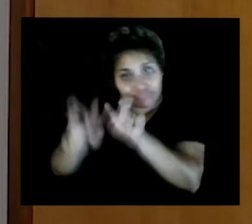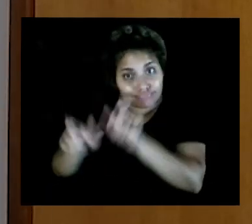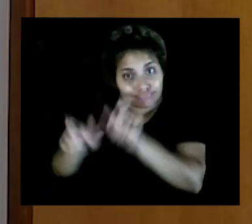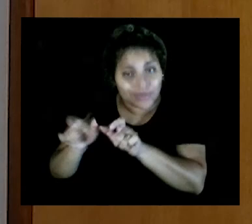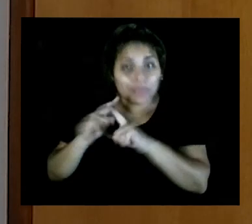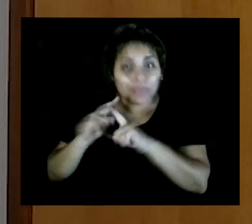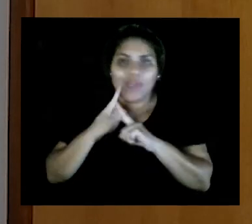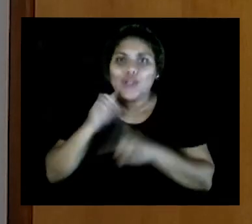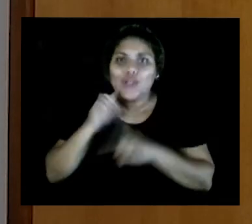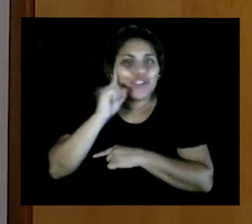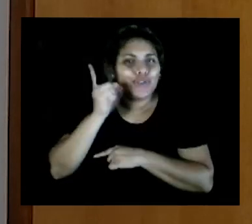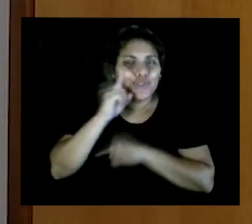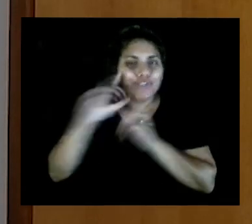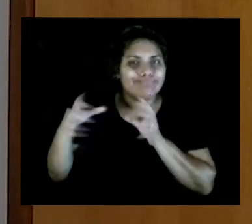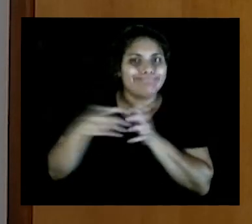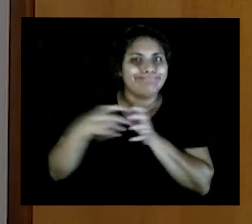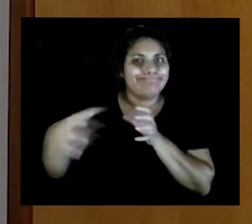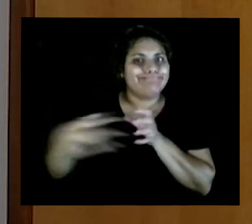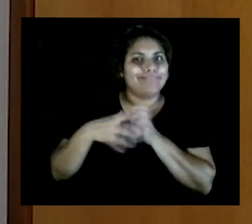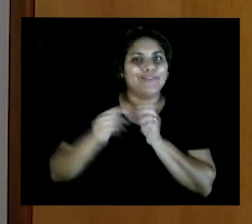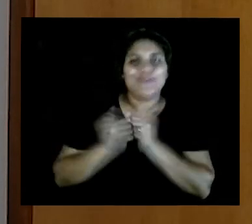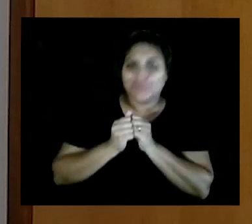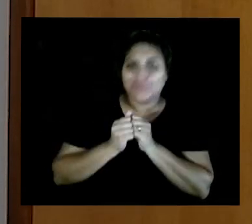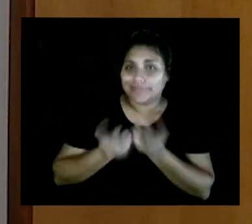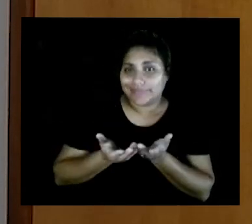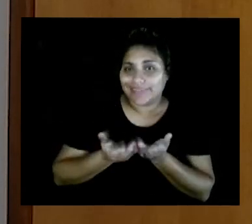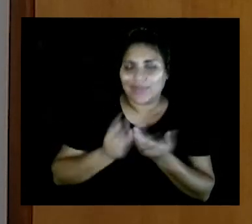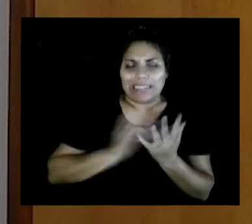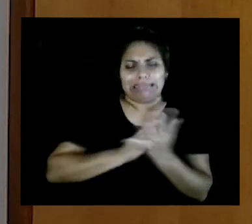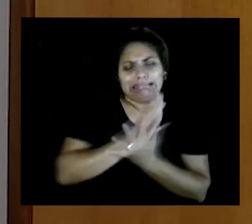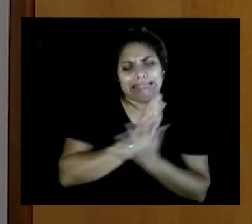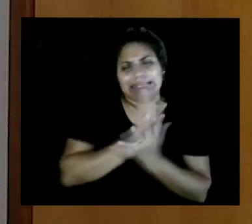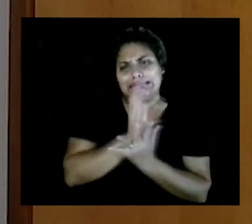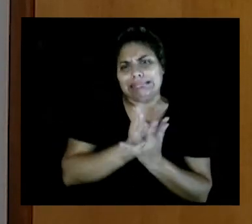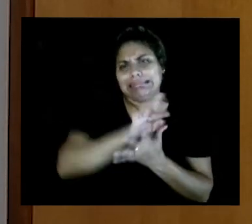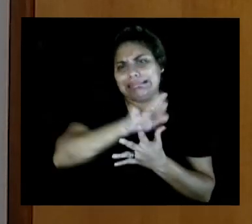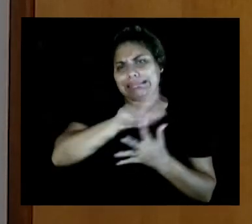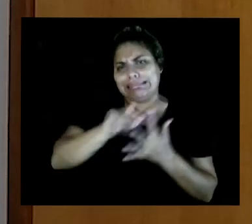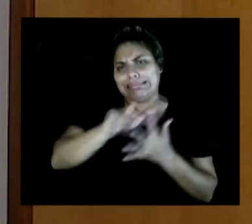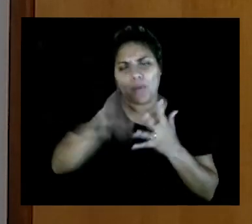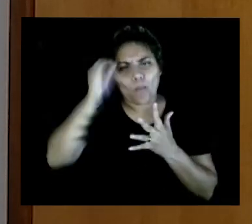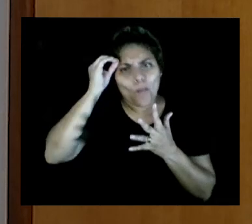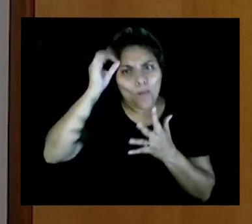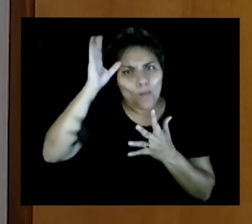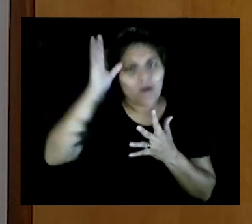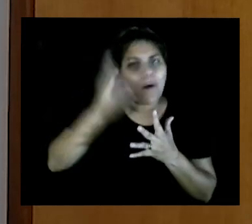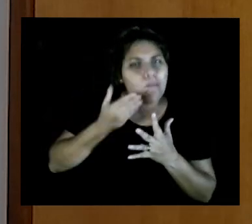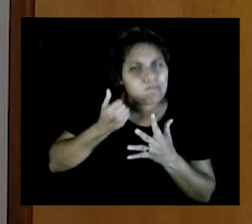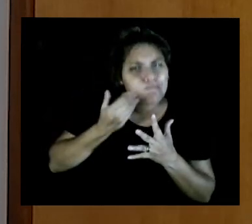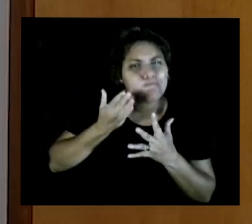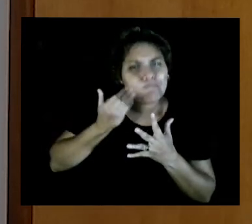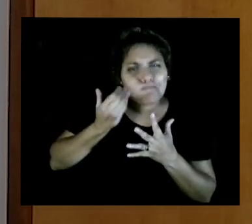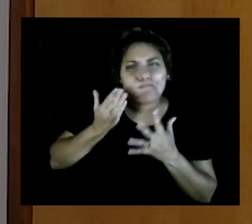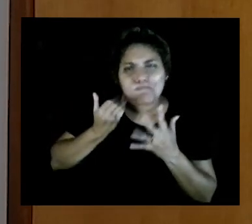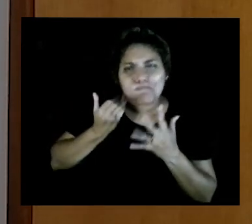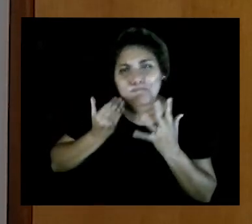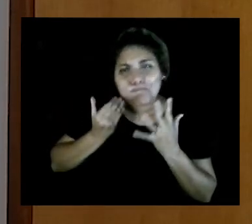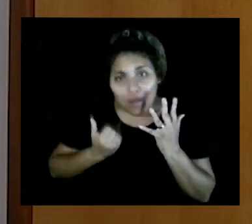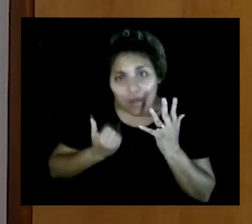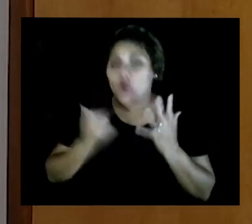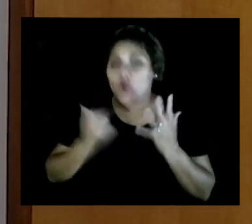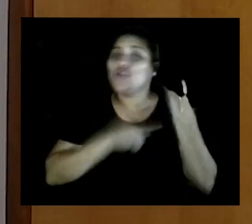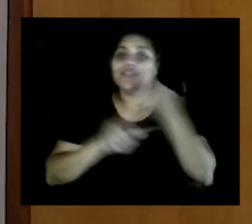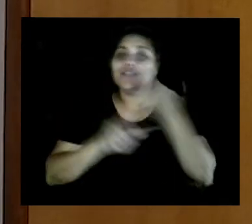com um time que está assessorando ele, então é uma série de conhecimentos que são necessários para que ele consiga fazer